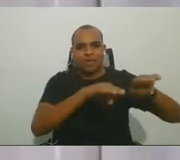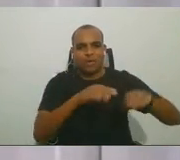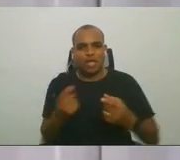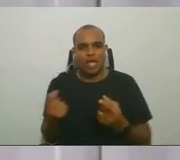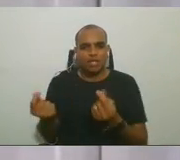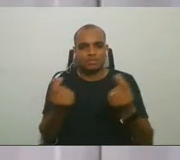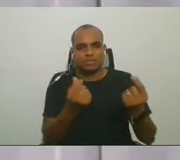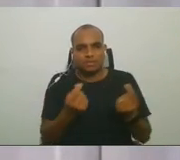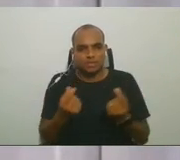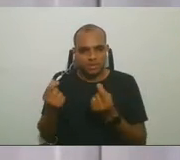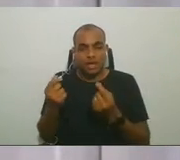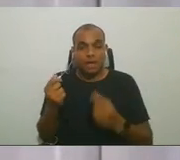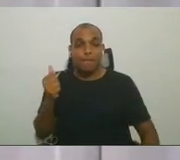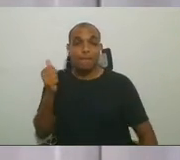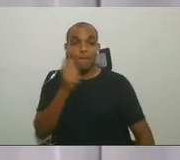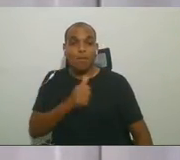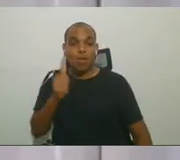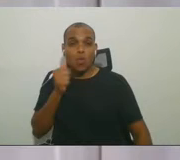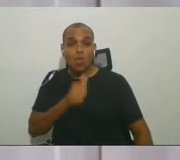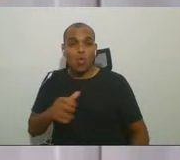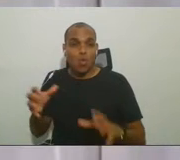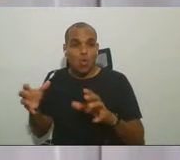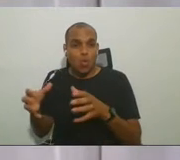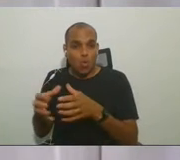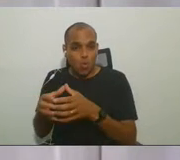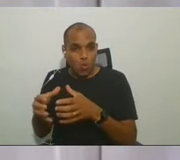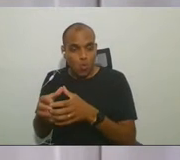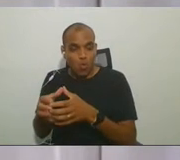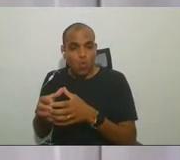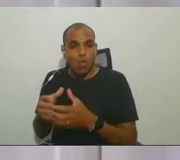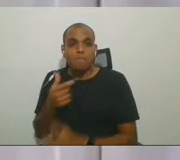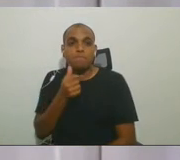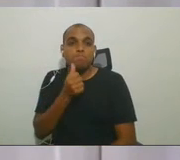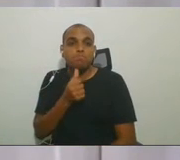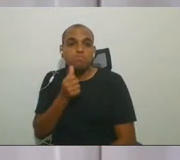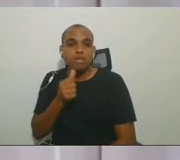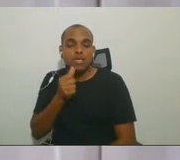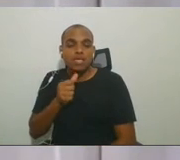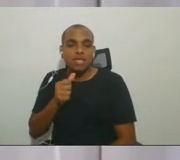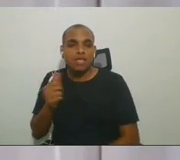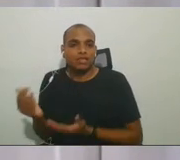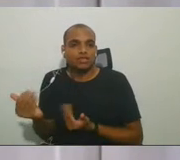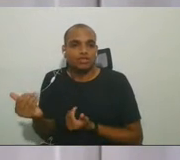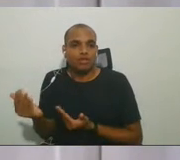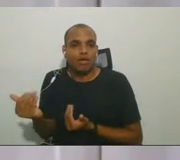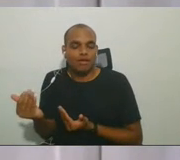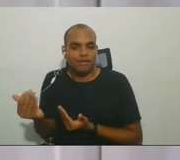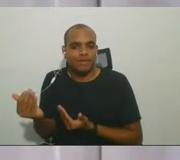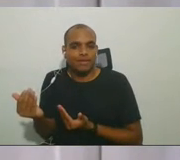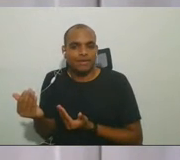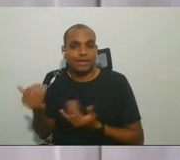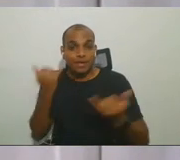as mulheres e as meninas. Aspas. O informe diz: as mulheres e